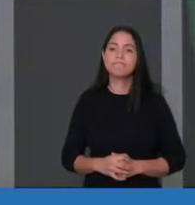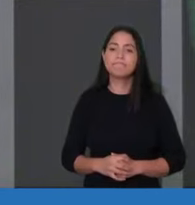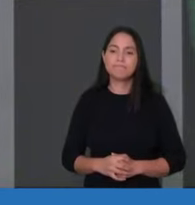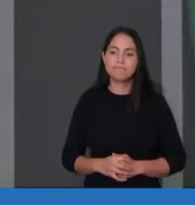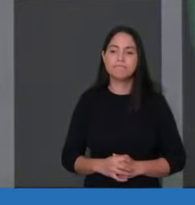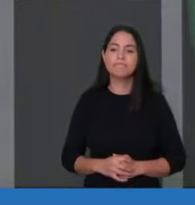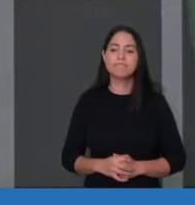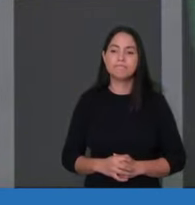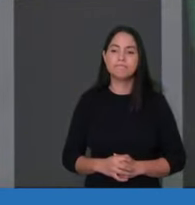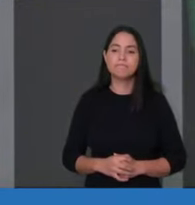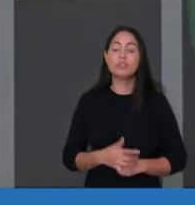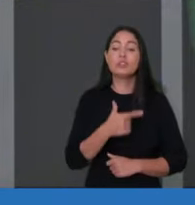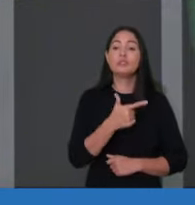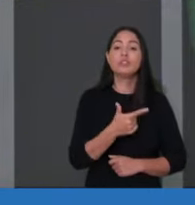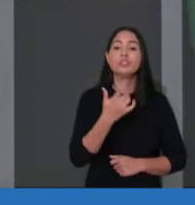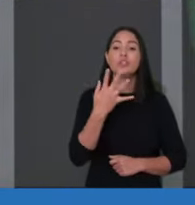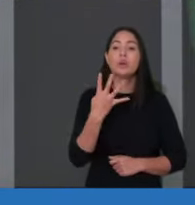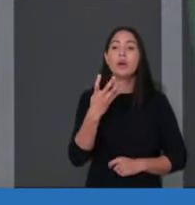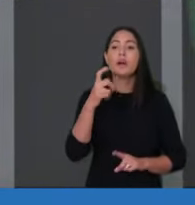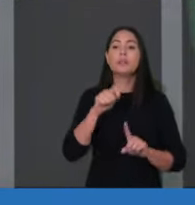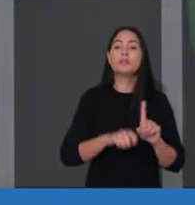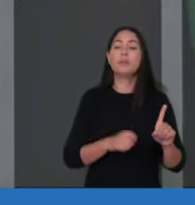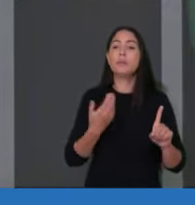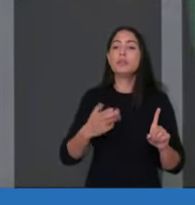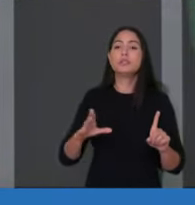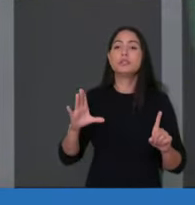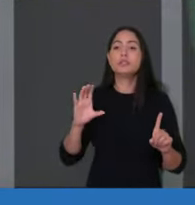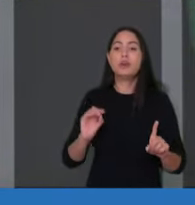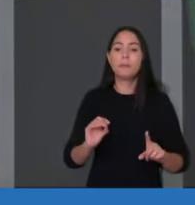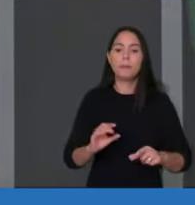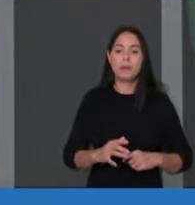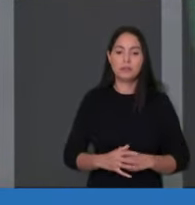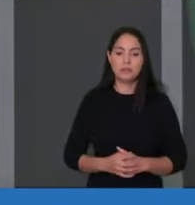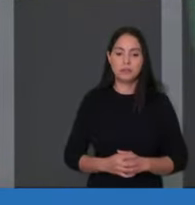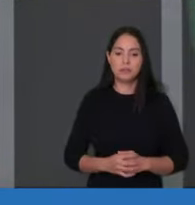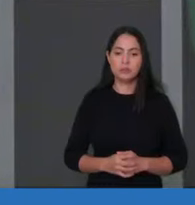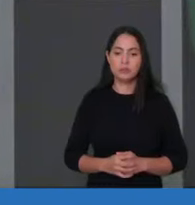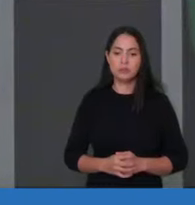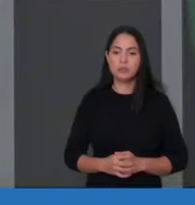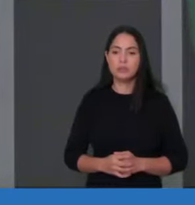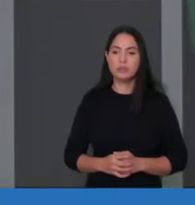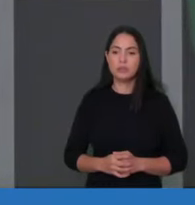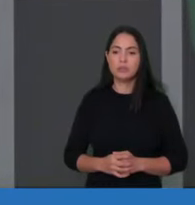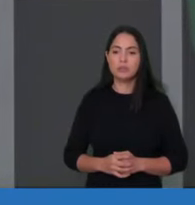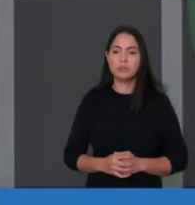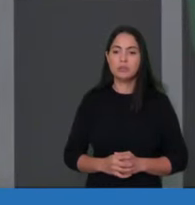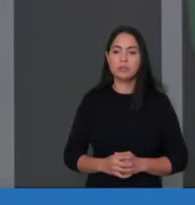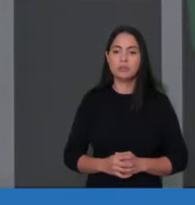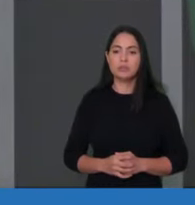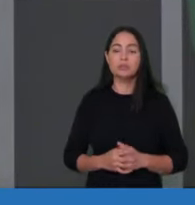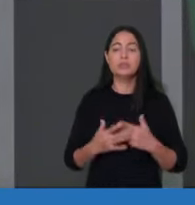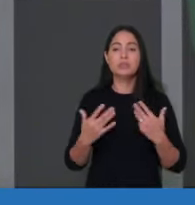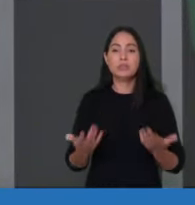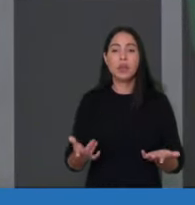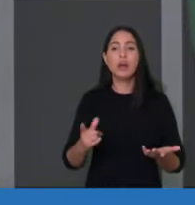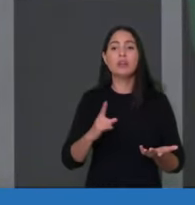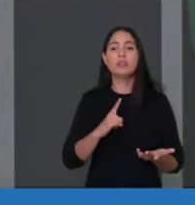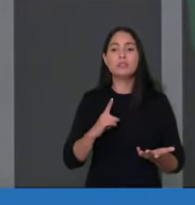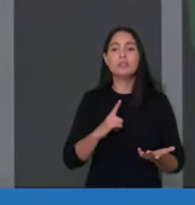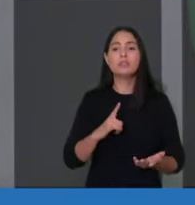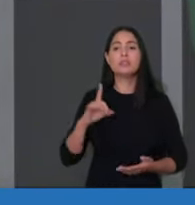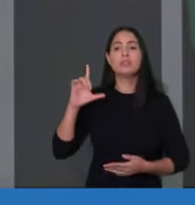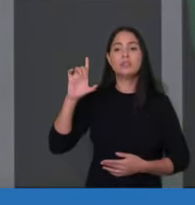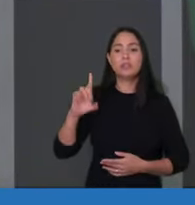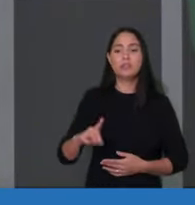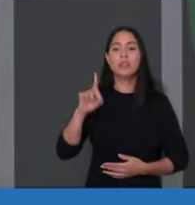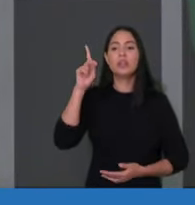24 de março, o Dia Internacional do Direito à Verdade, sobre